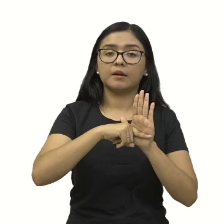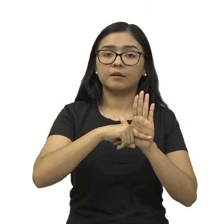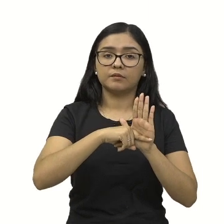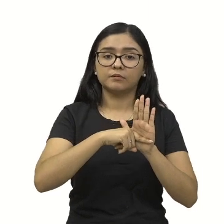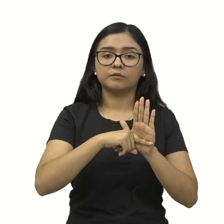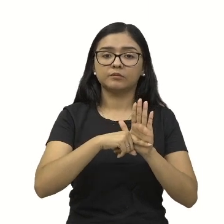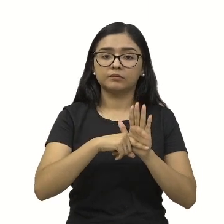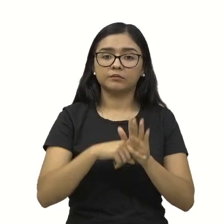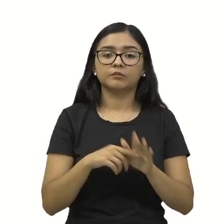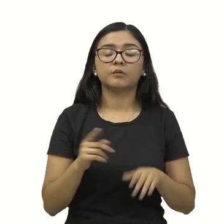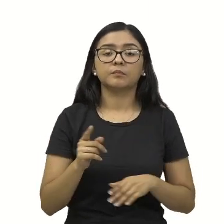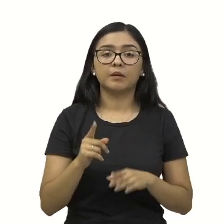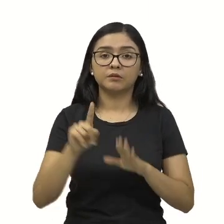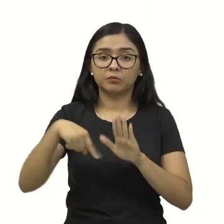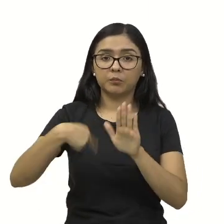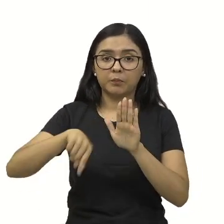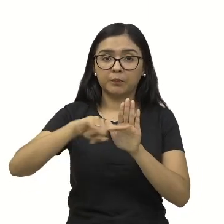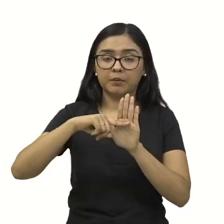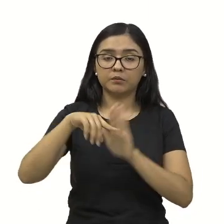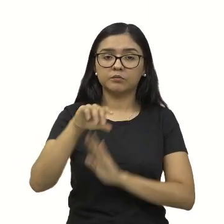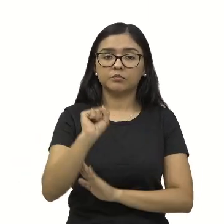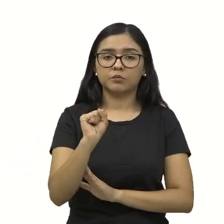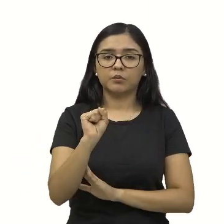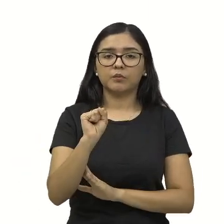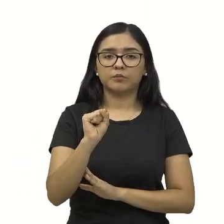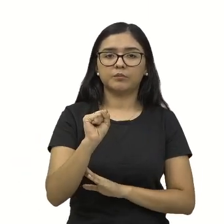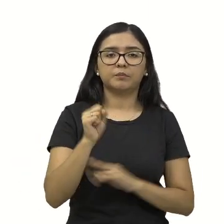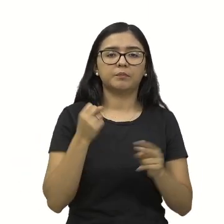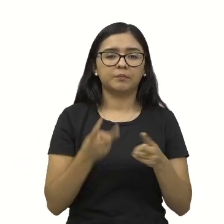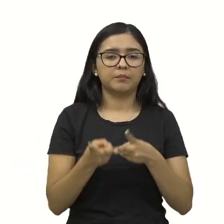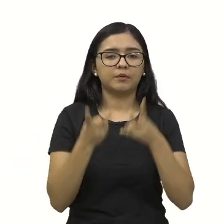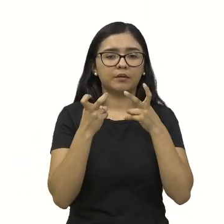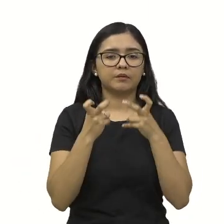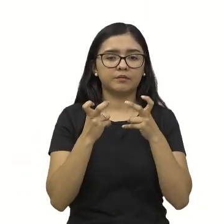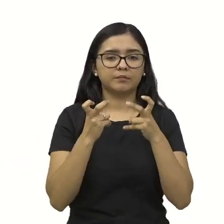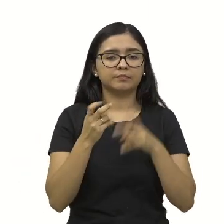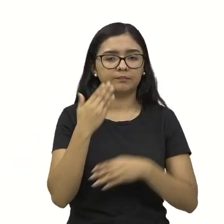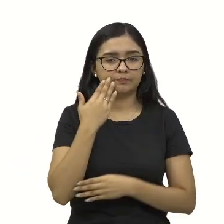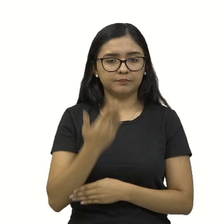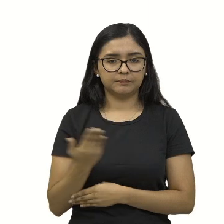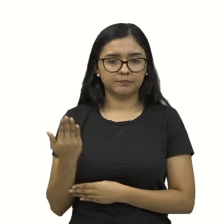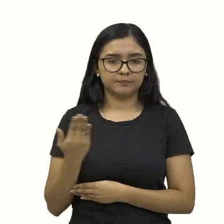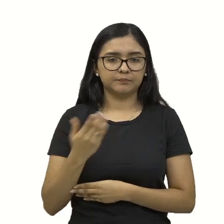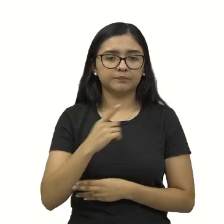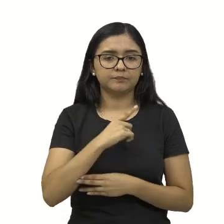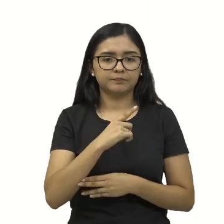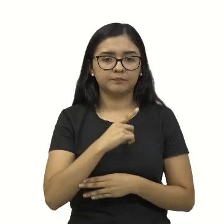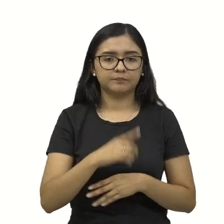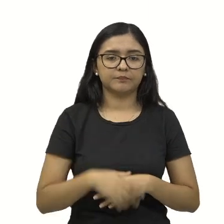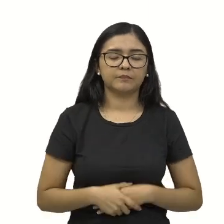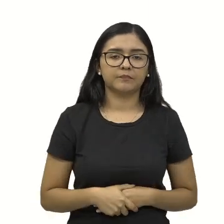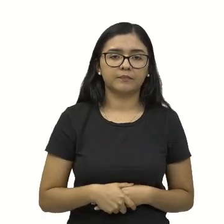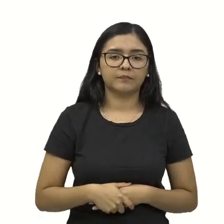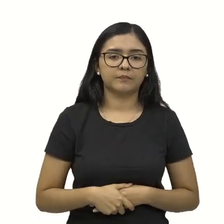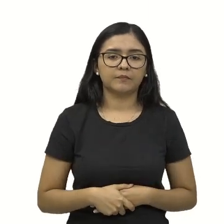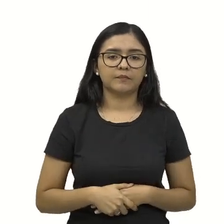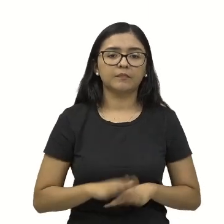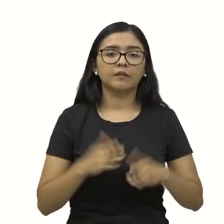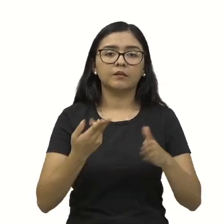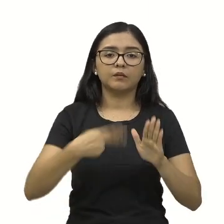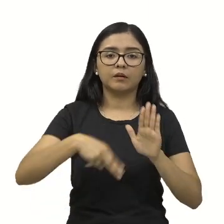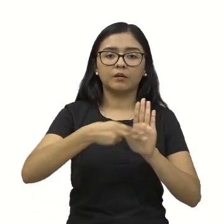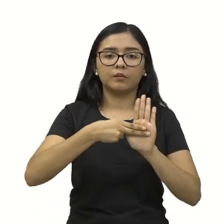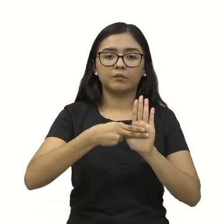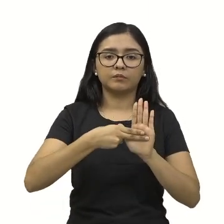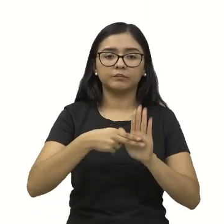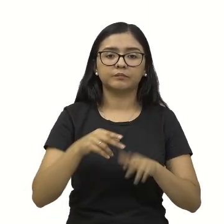operação com menos do 8. Veja só. Olha o jogo de sinal aí. Menos vezes menos vai dar mais. Então, na verdade,